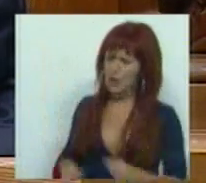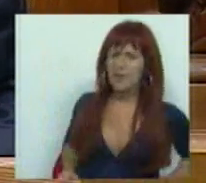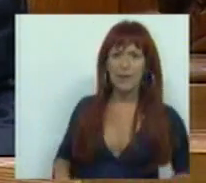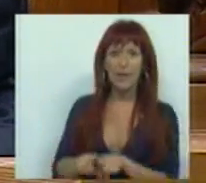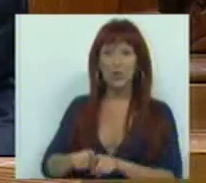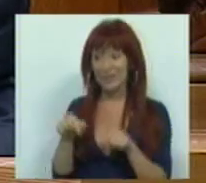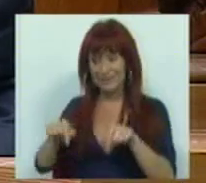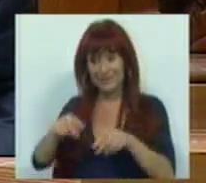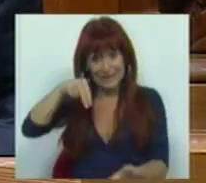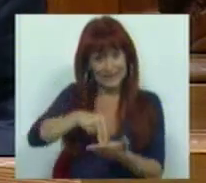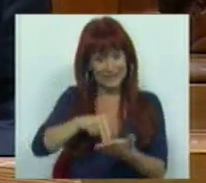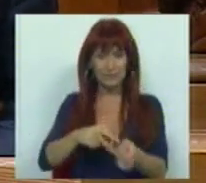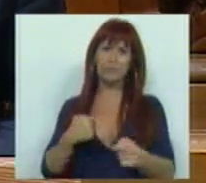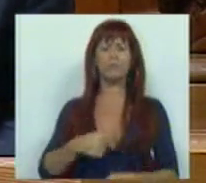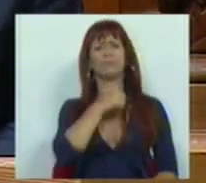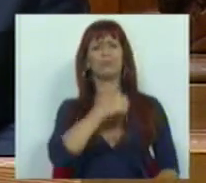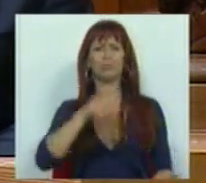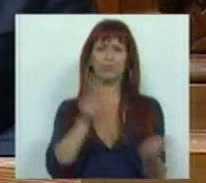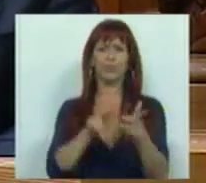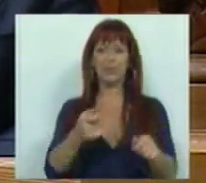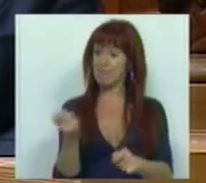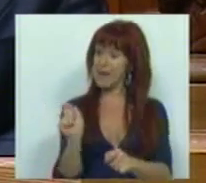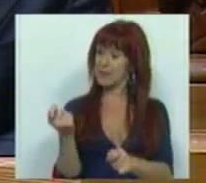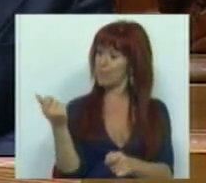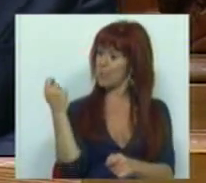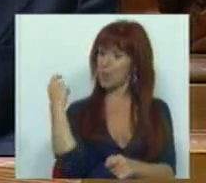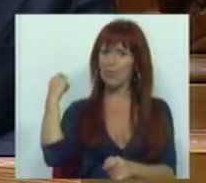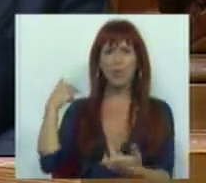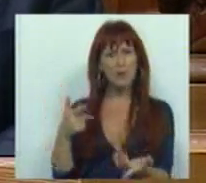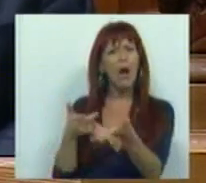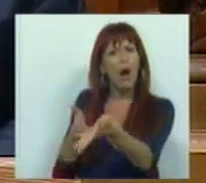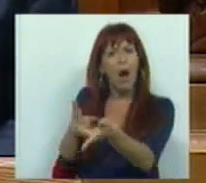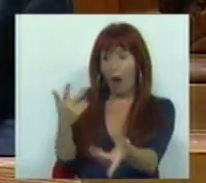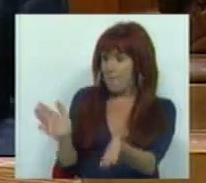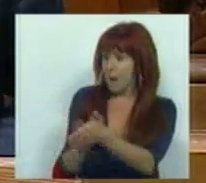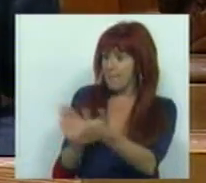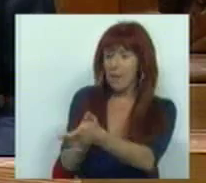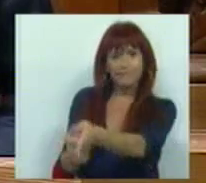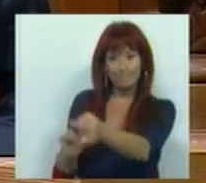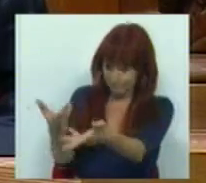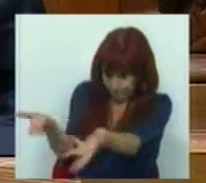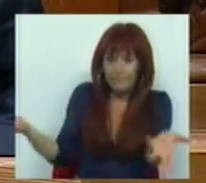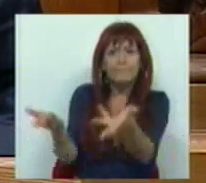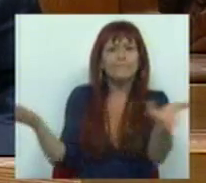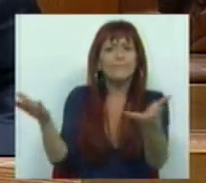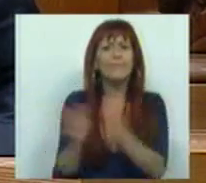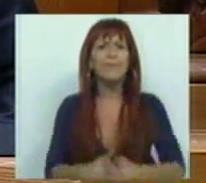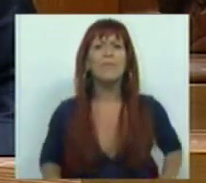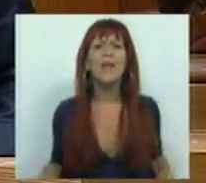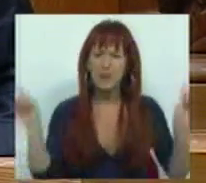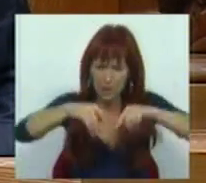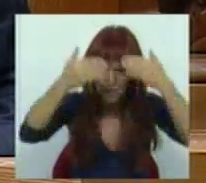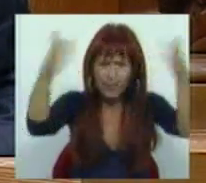orçamento que aqui desta tribuna veio viabilizar há poucos meses são precisamente a demonstração disso mesmo. Até